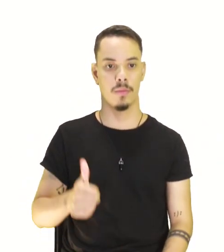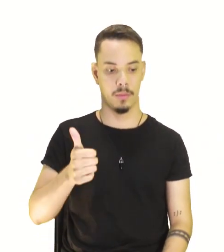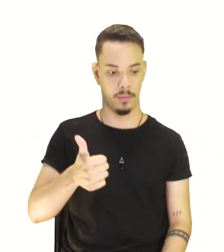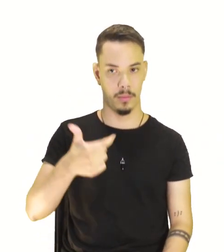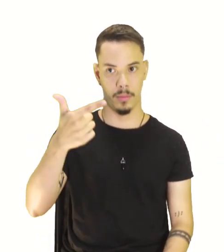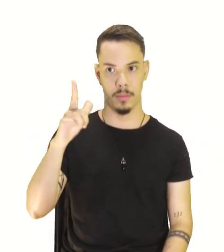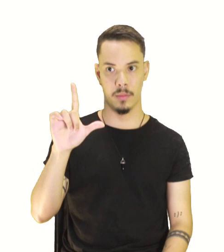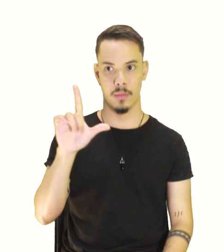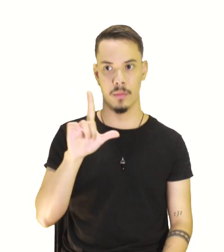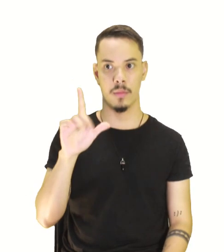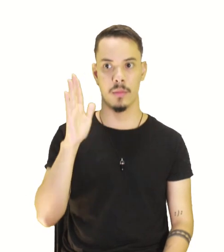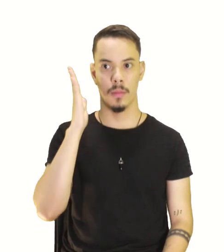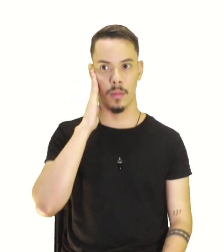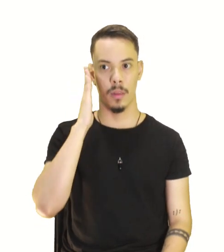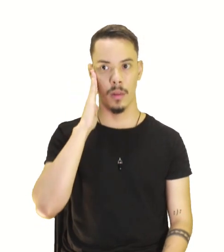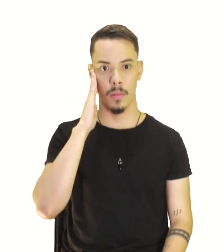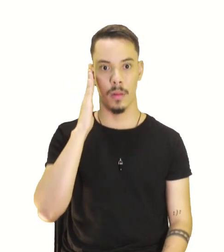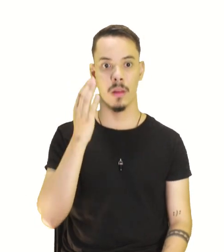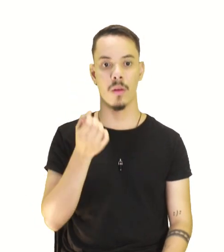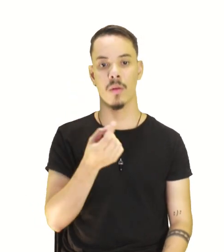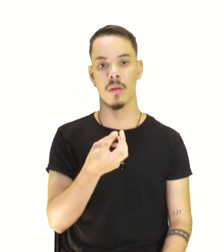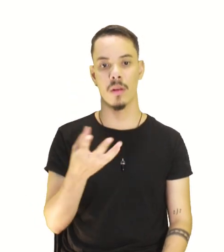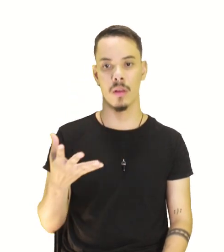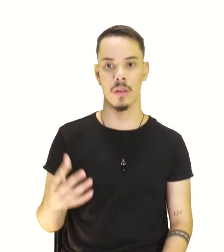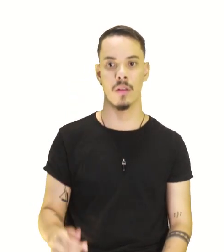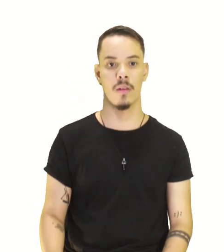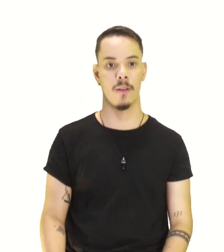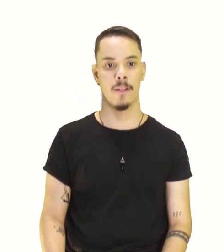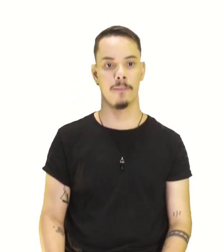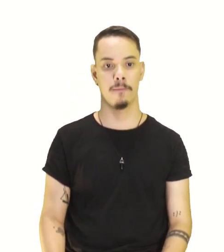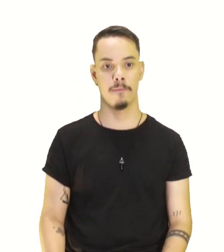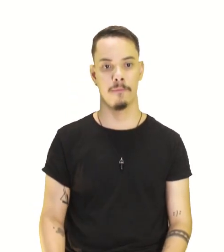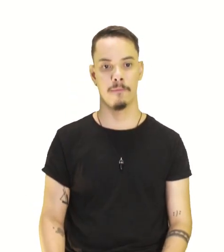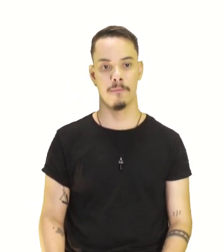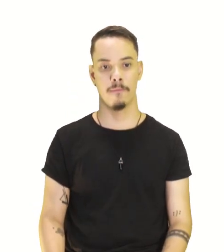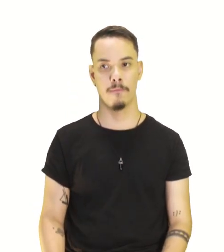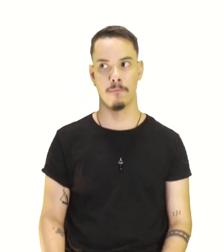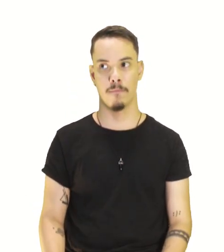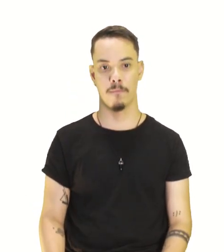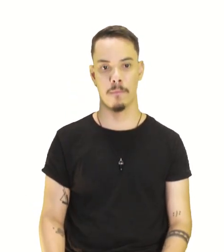leite produz 1 quilo de queijo. Então vai ser f de x igual